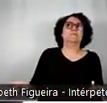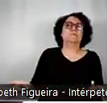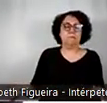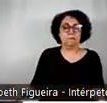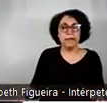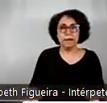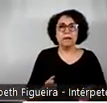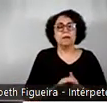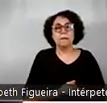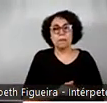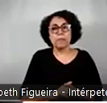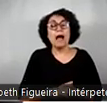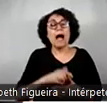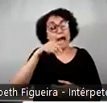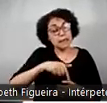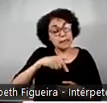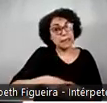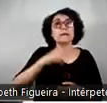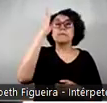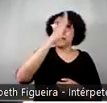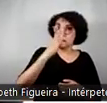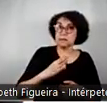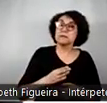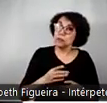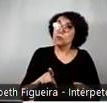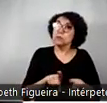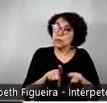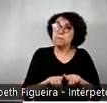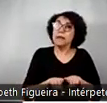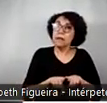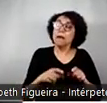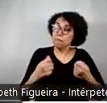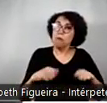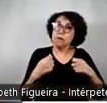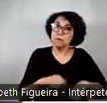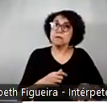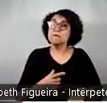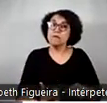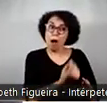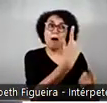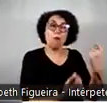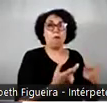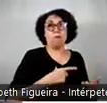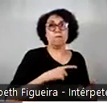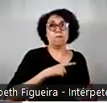Brasil, né, porque é aquele indagamento que a gente faz, né. Qual corpo, né, que está apto para poder migrar, né? Qual corpo